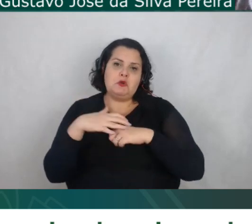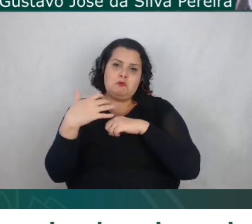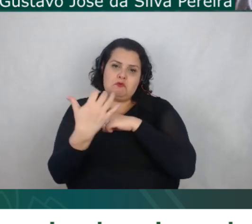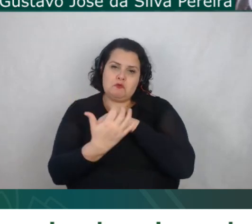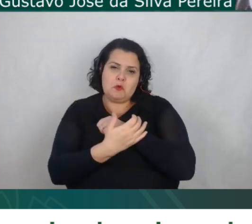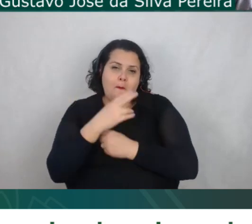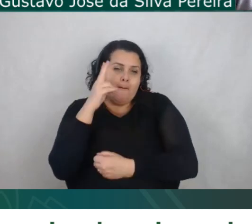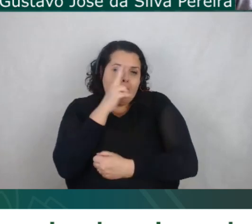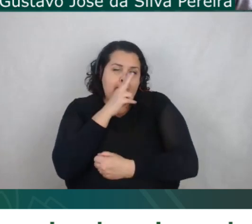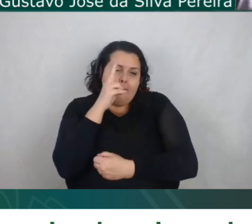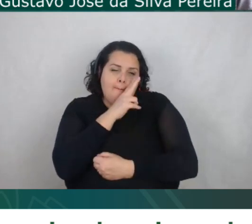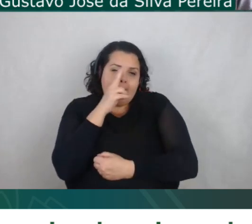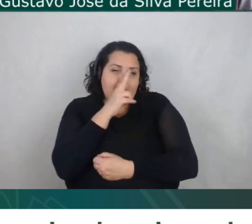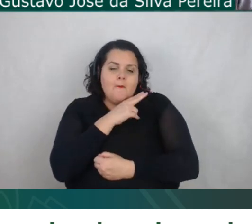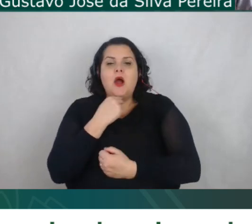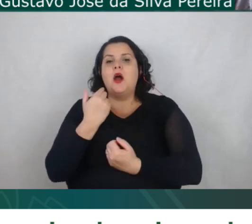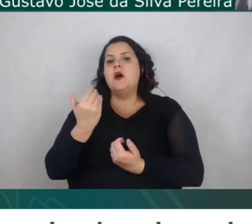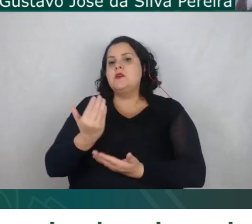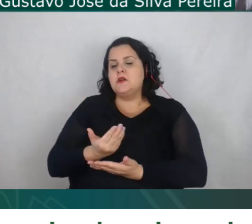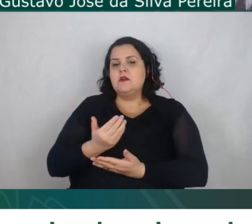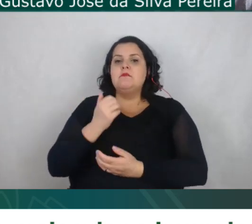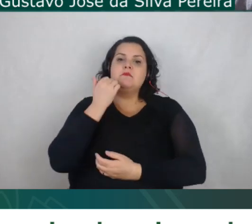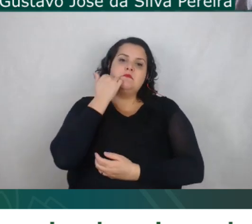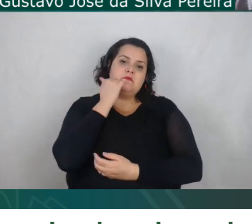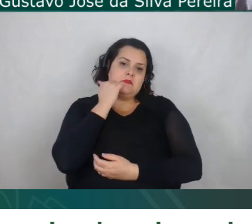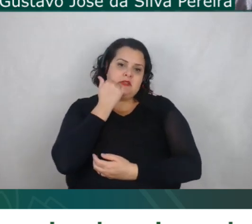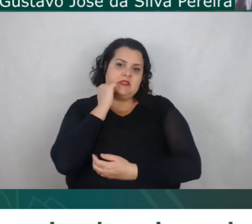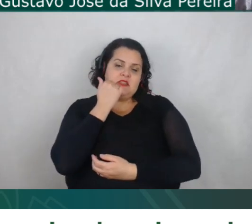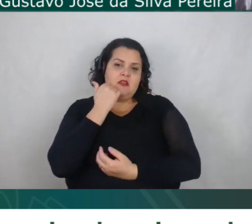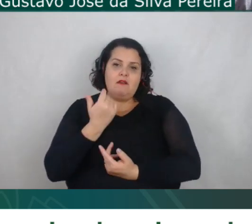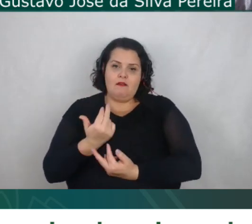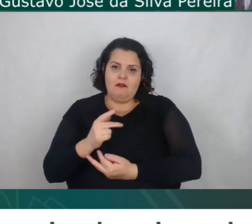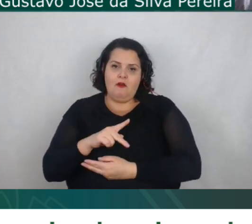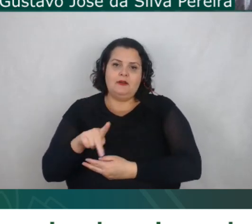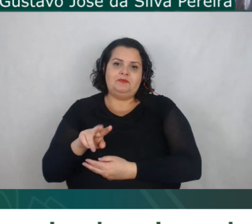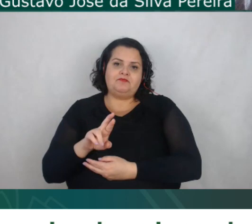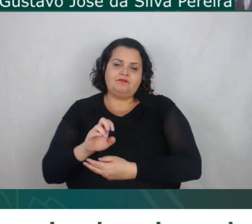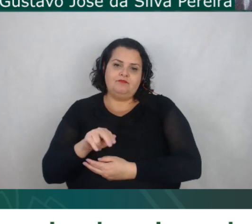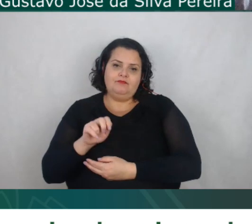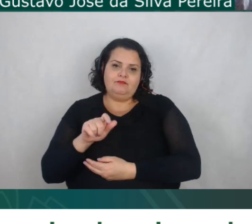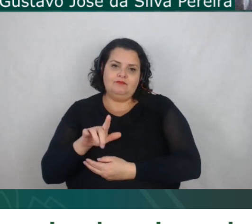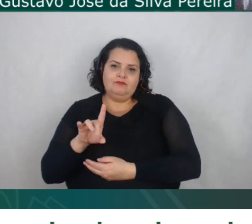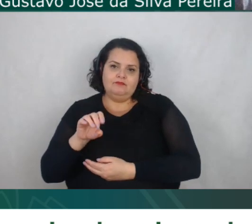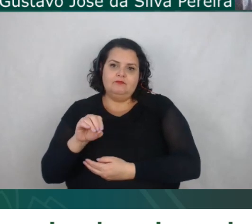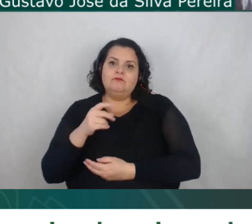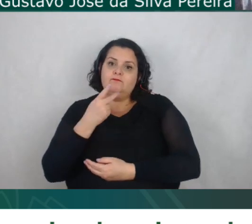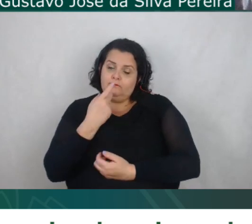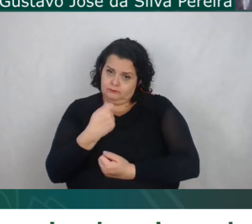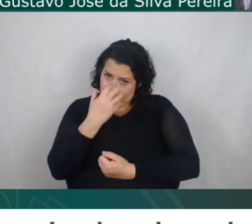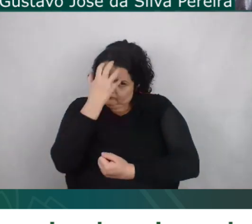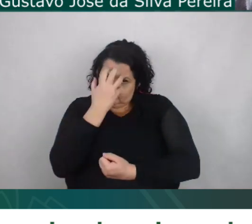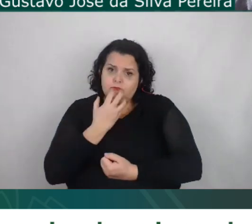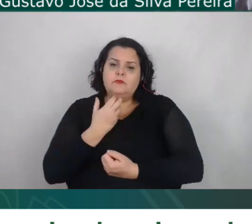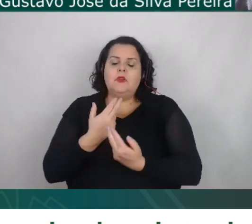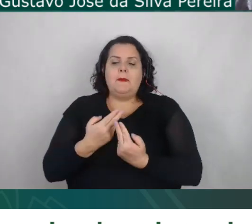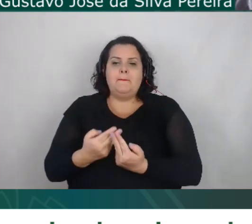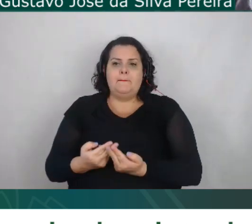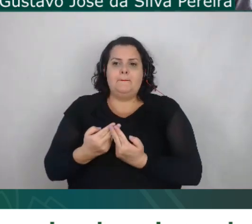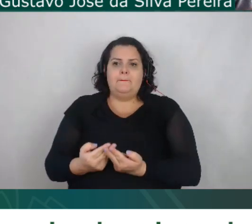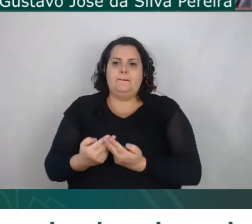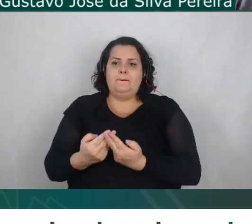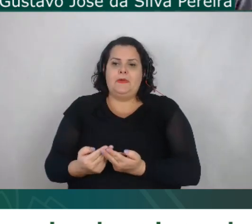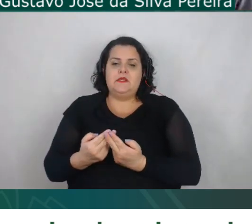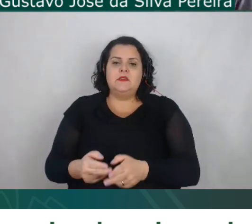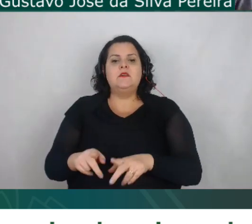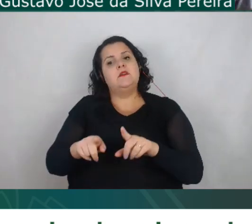urgente, porém a ciência, como disse o professor Reinaldo, tem que ter rigor e tem que ter também paciência. Nós,